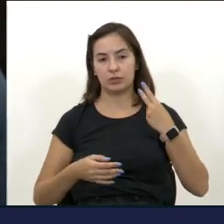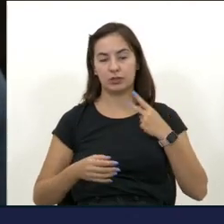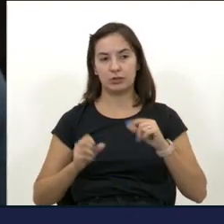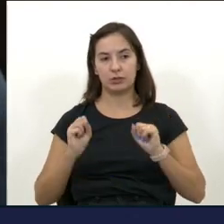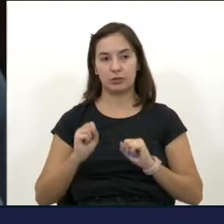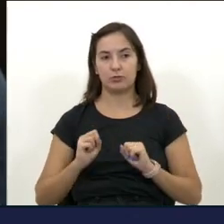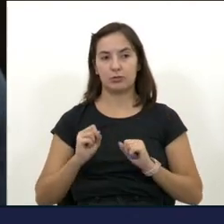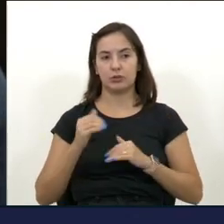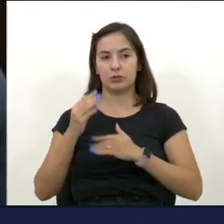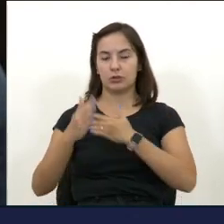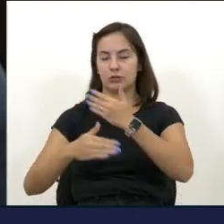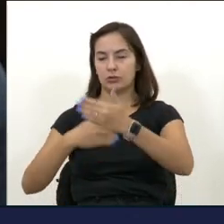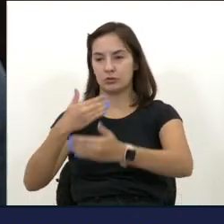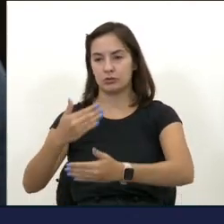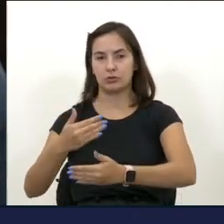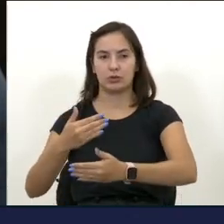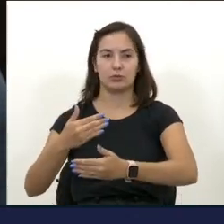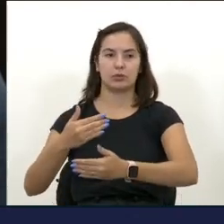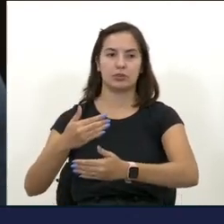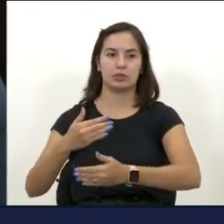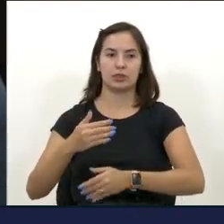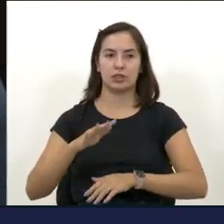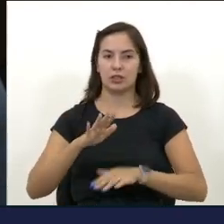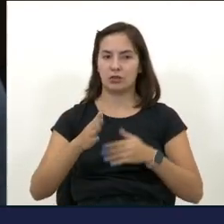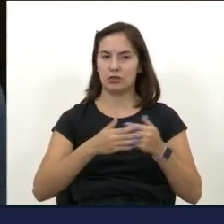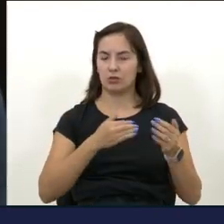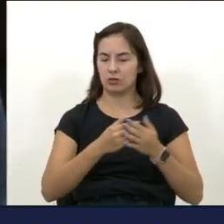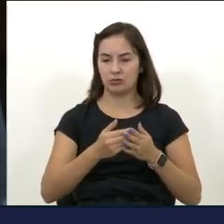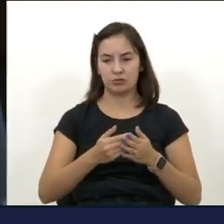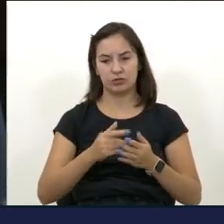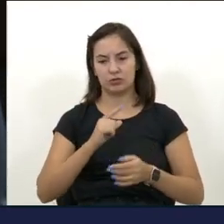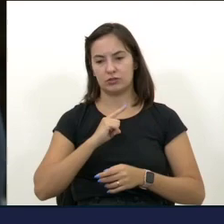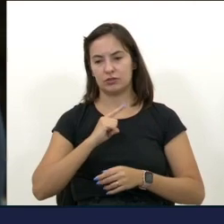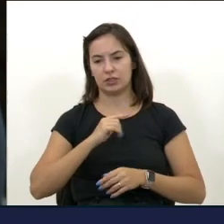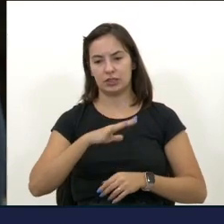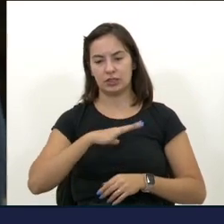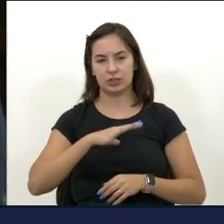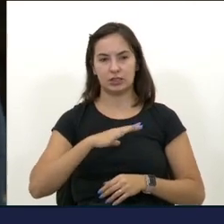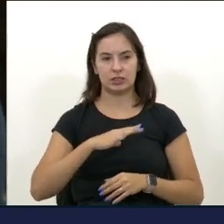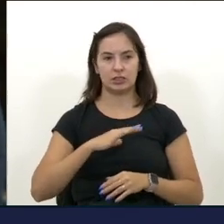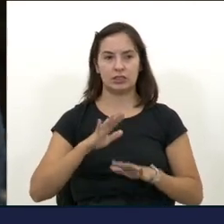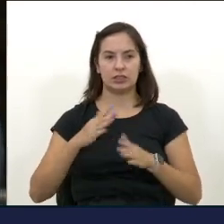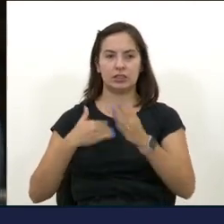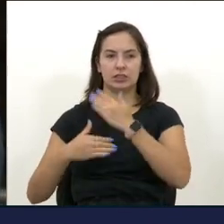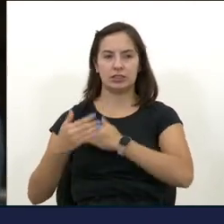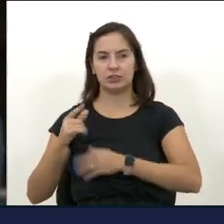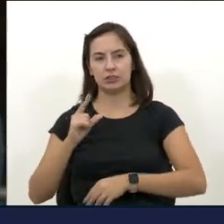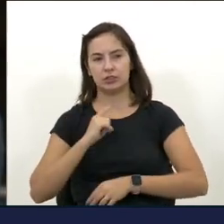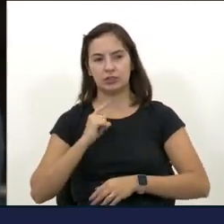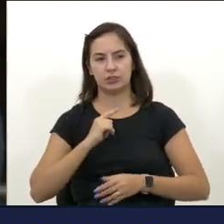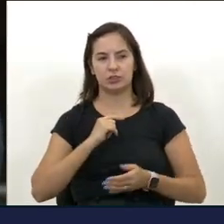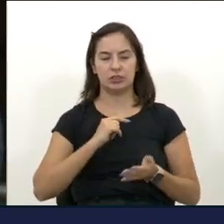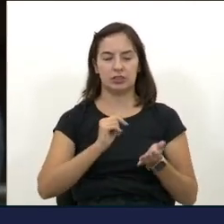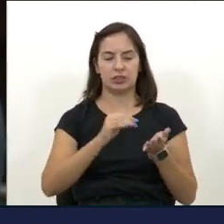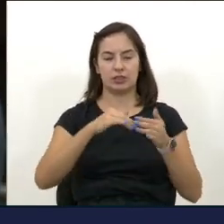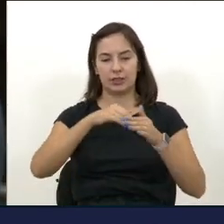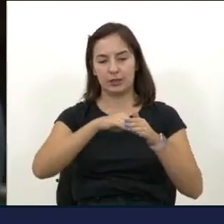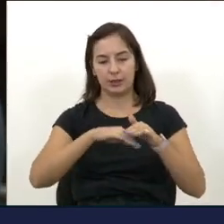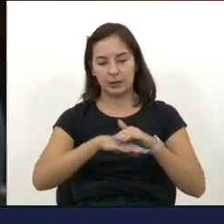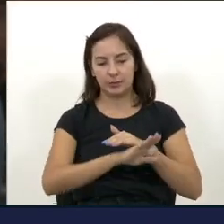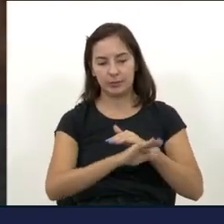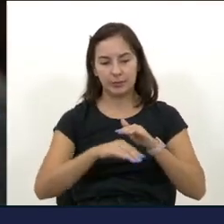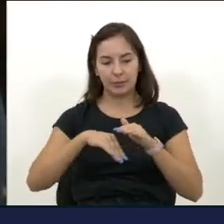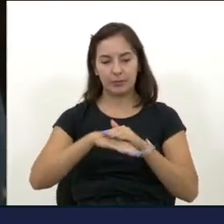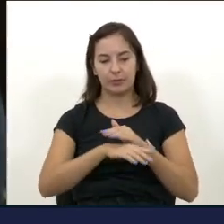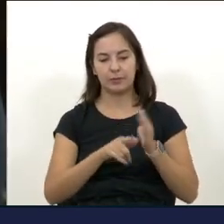andamento nos processos de onde estiver na cidade né antigamente tinha aquela parte burocrática da presença de imprimir muita documentação de imprimir